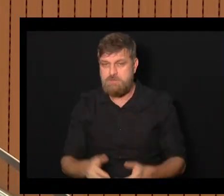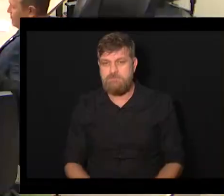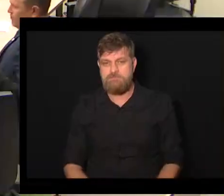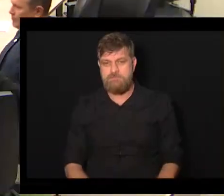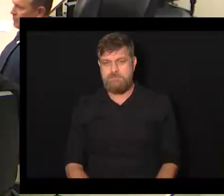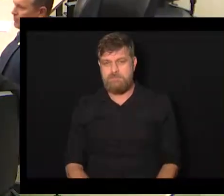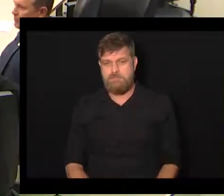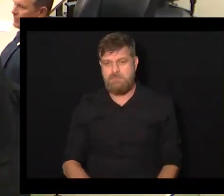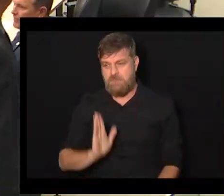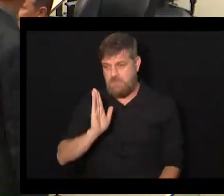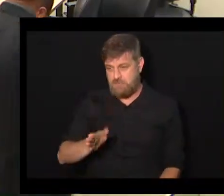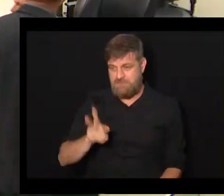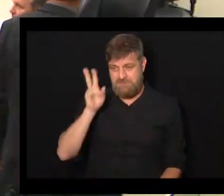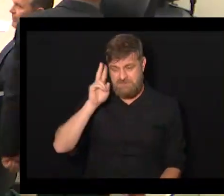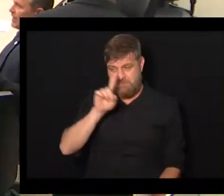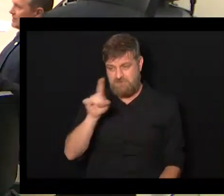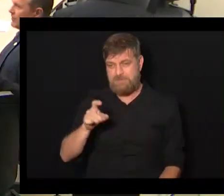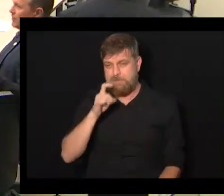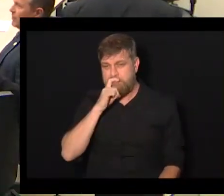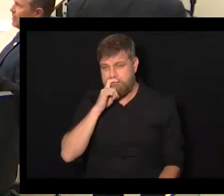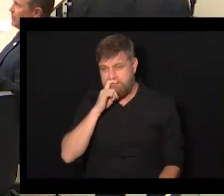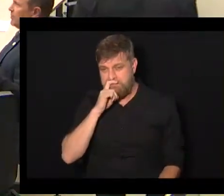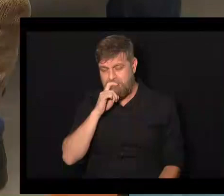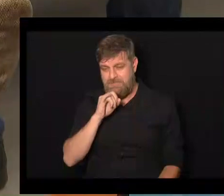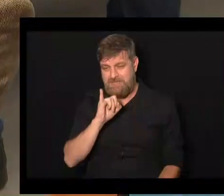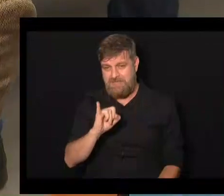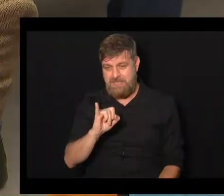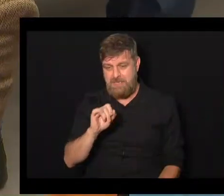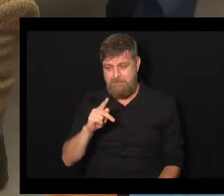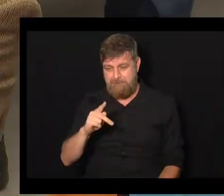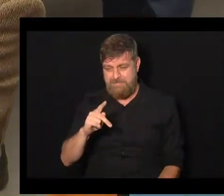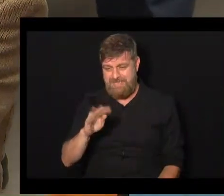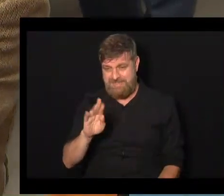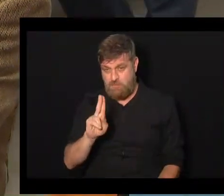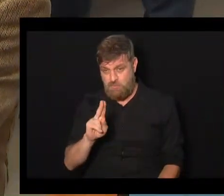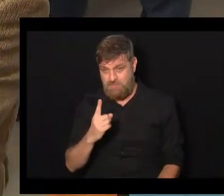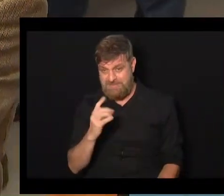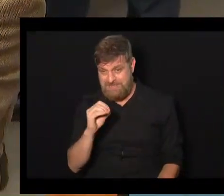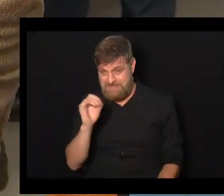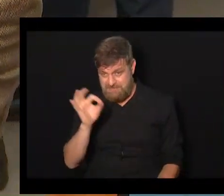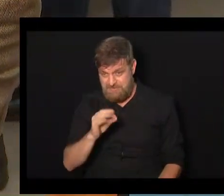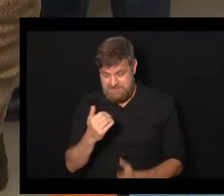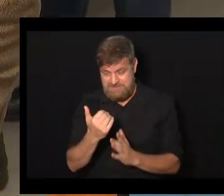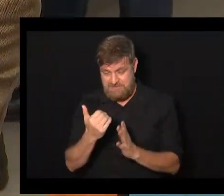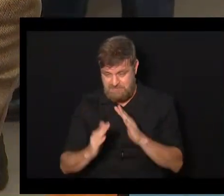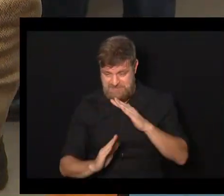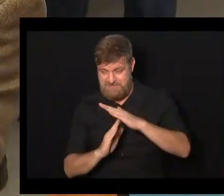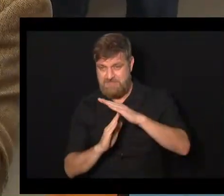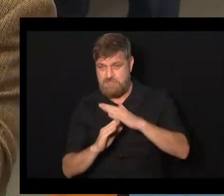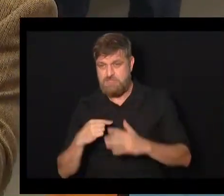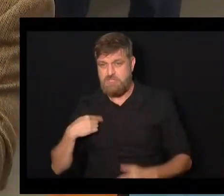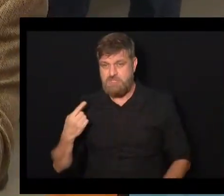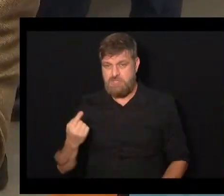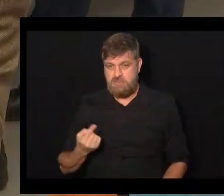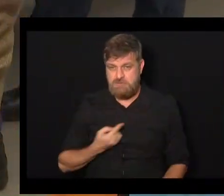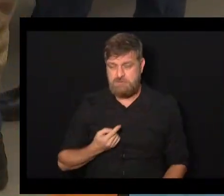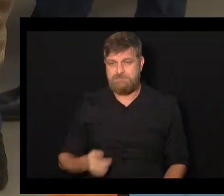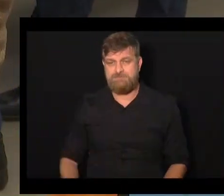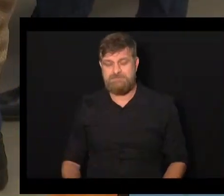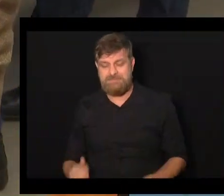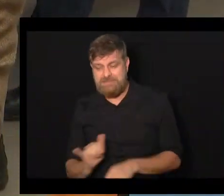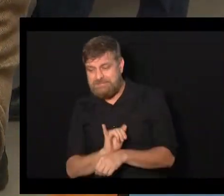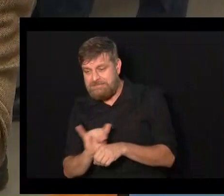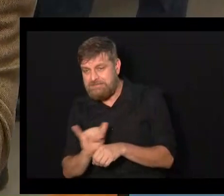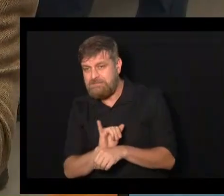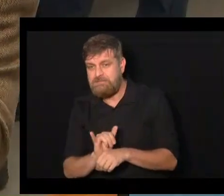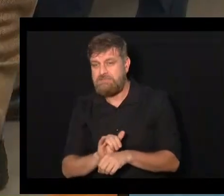que o senhor me citou a respeito dos 10% do IPTU, nós estamos finalizando o projeto, nós estamos buscando